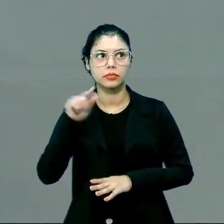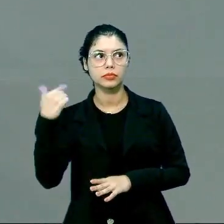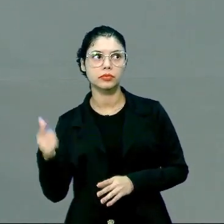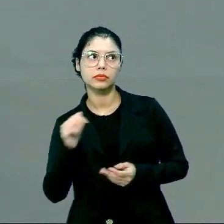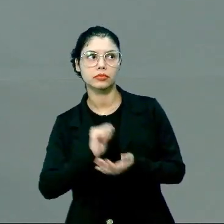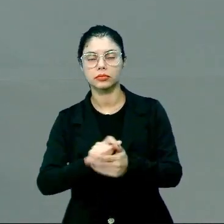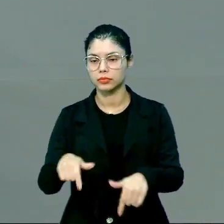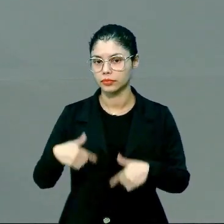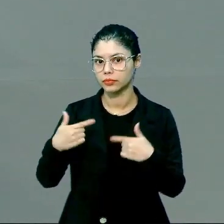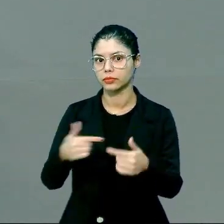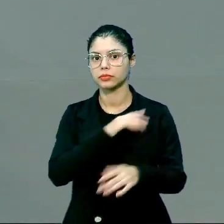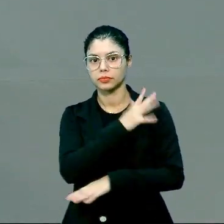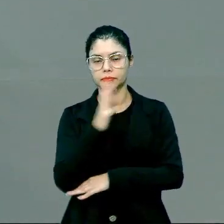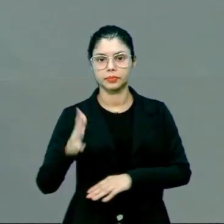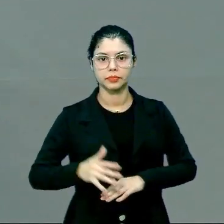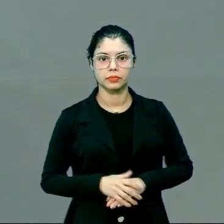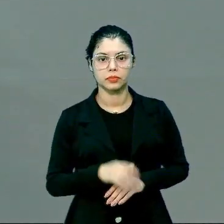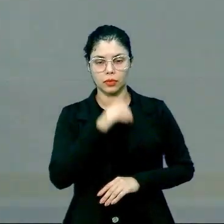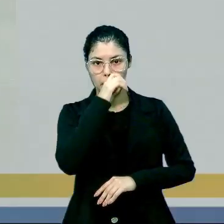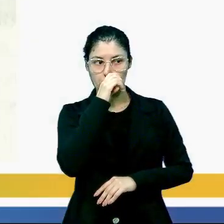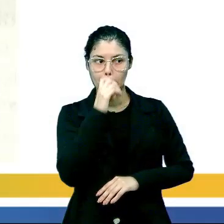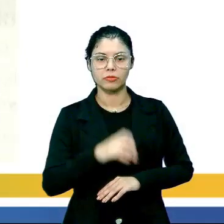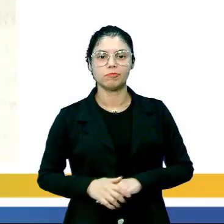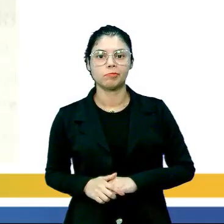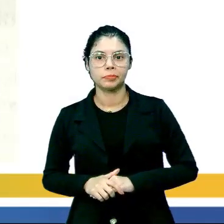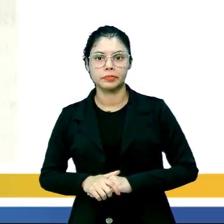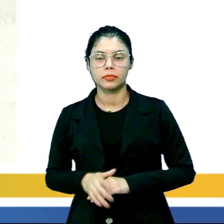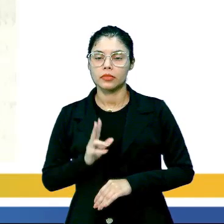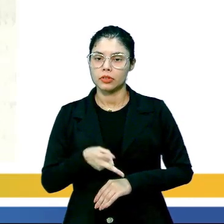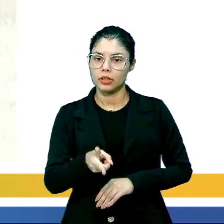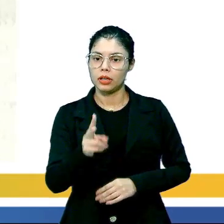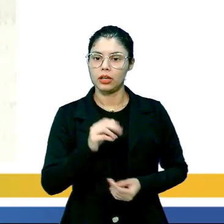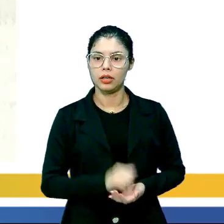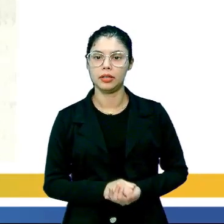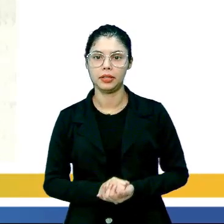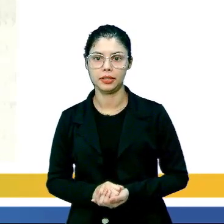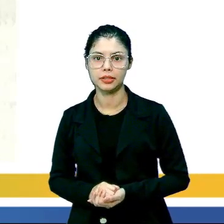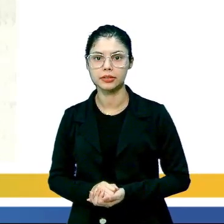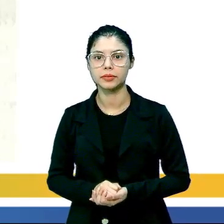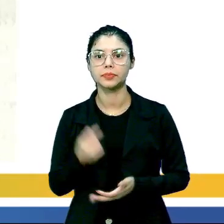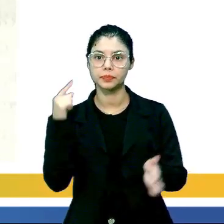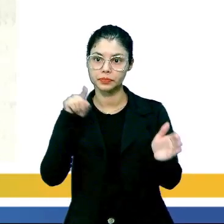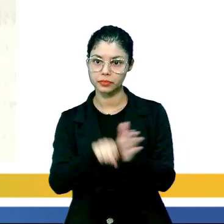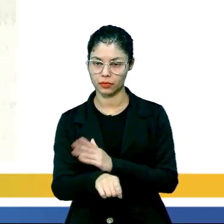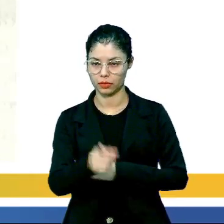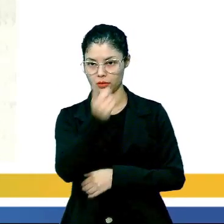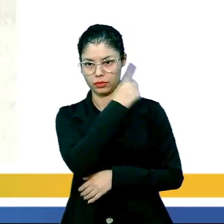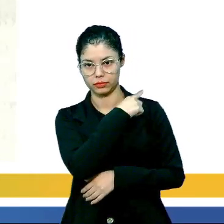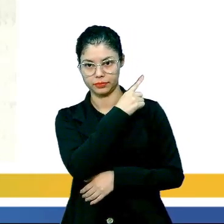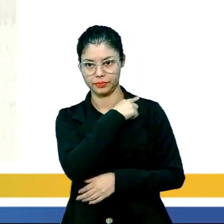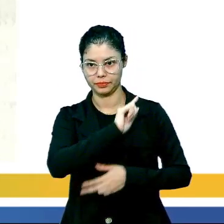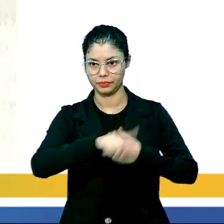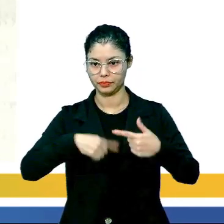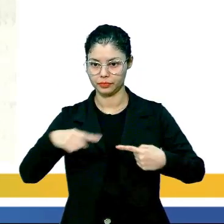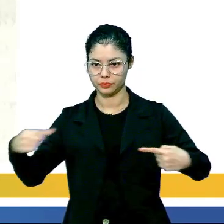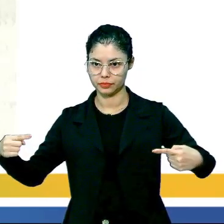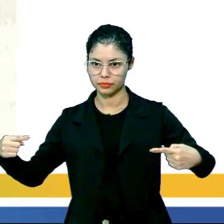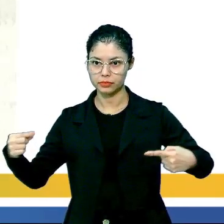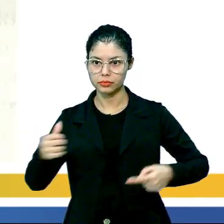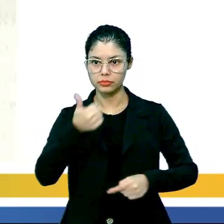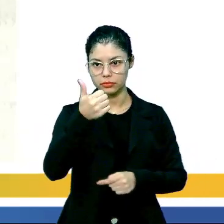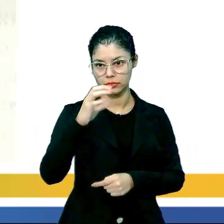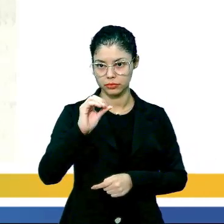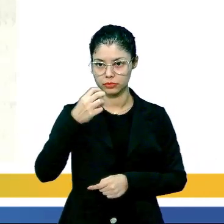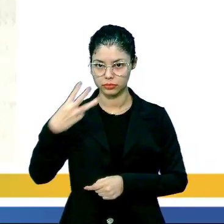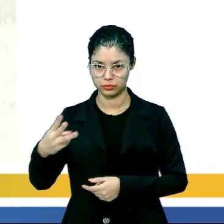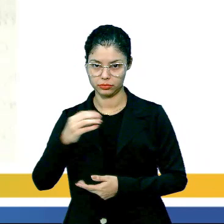a defesa da natureza. Então, agora, na sequência, nós temos aí uma questão que nós vamos trabalhar com ela,